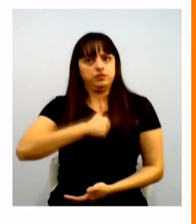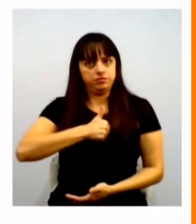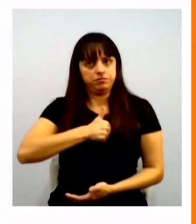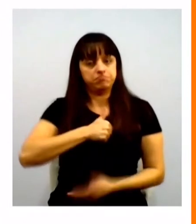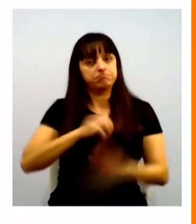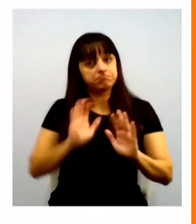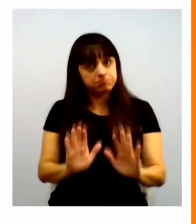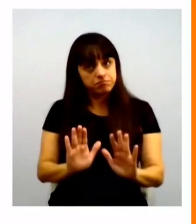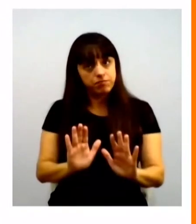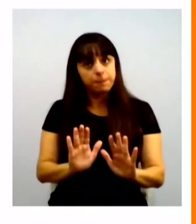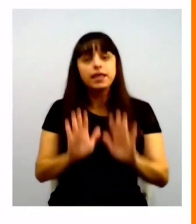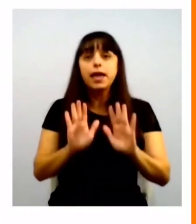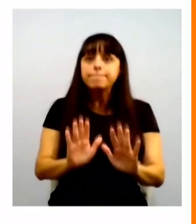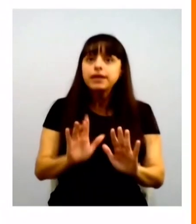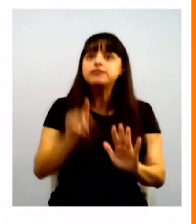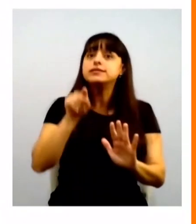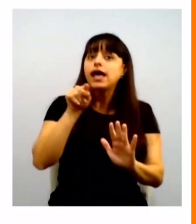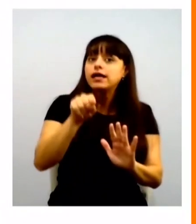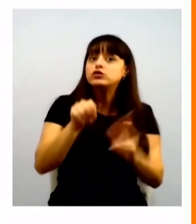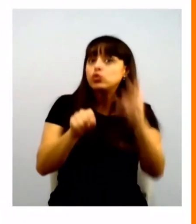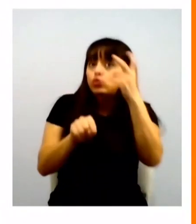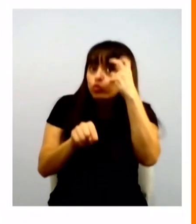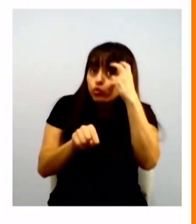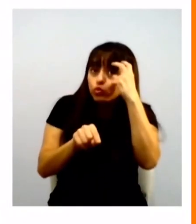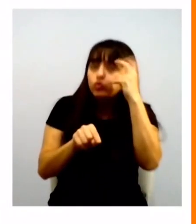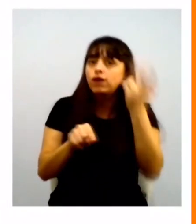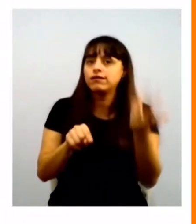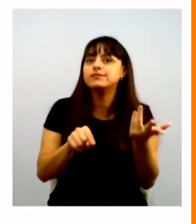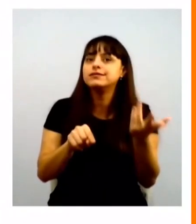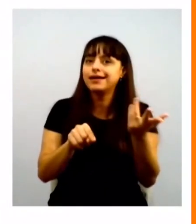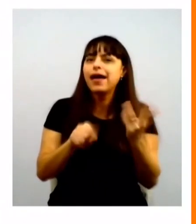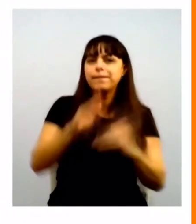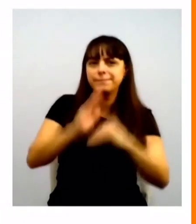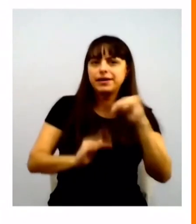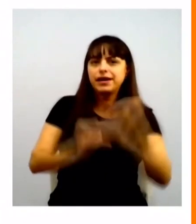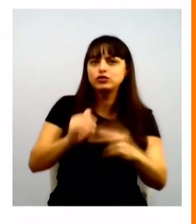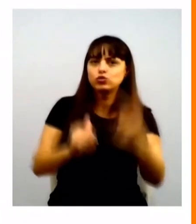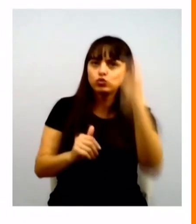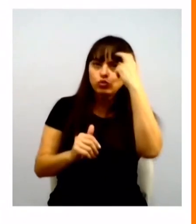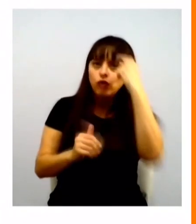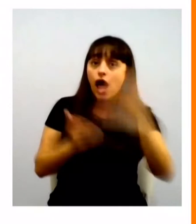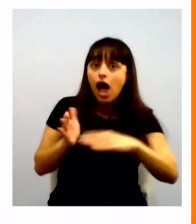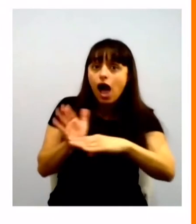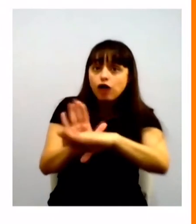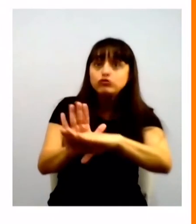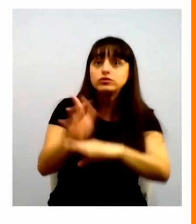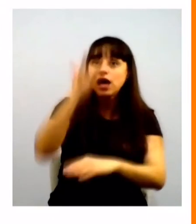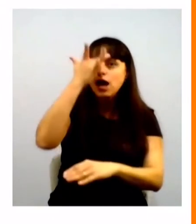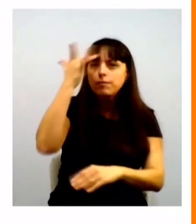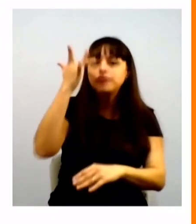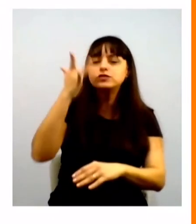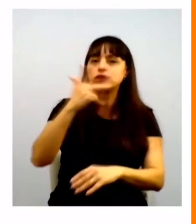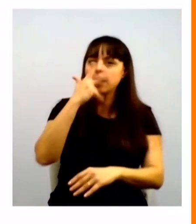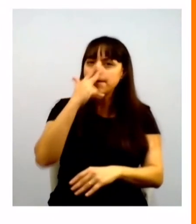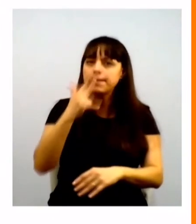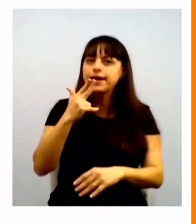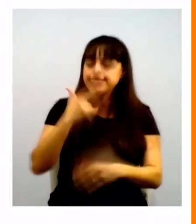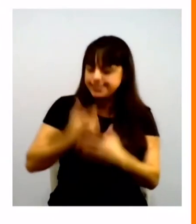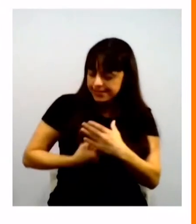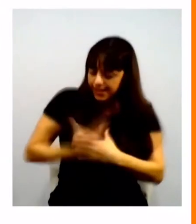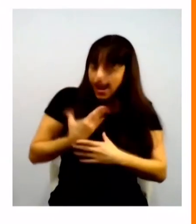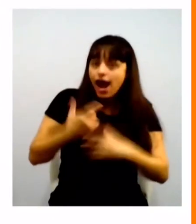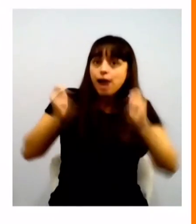aspecto de que a cultura e a prática cultural ajuda a pessoa a generar capacidades para que depois possa